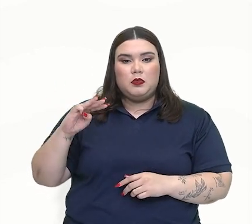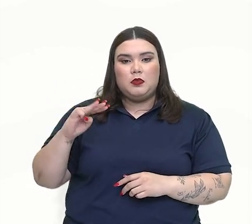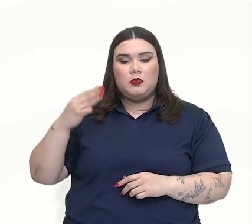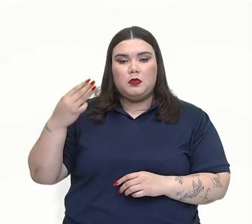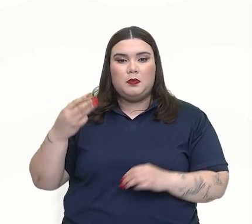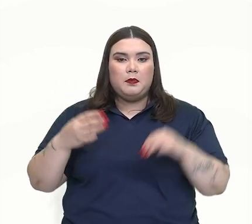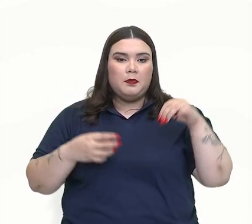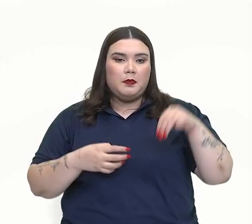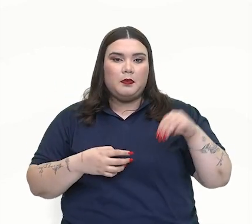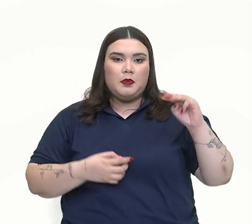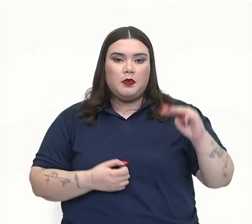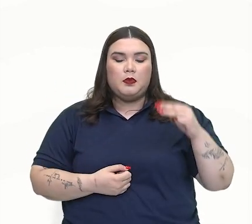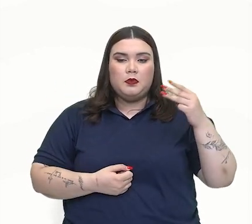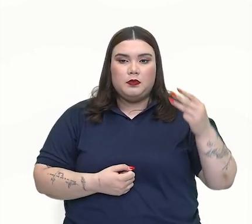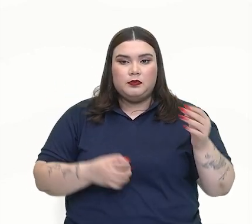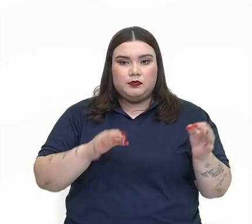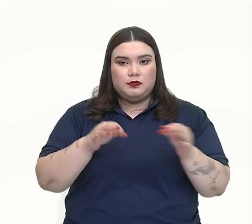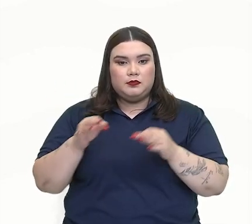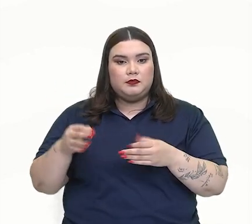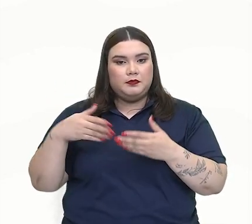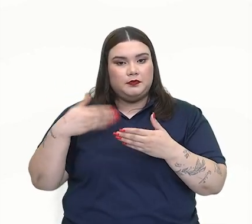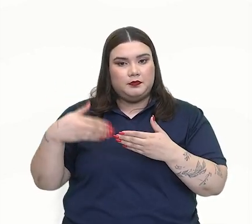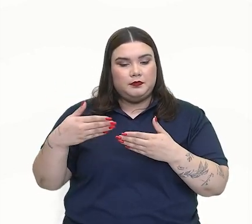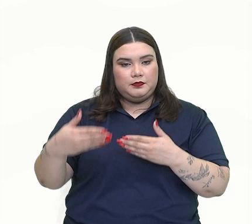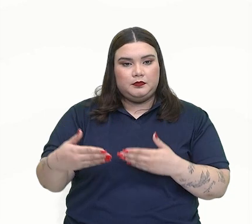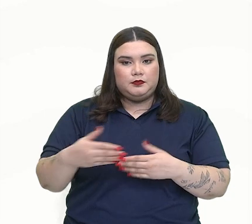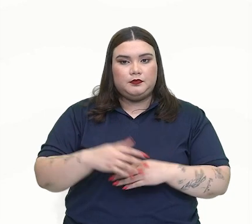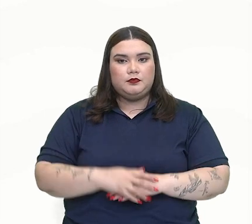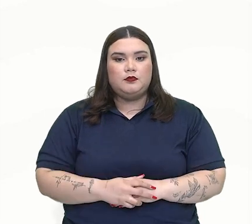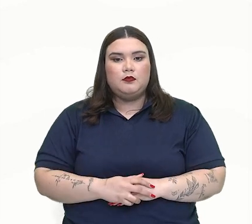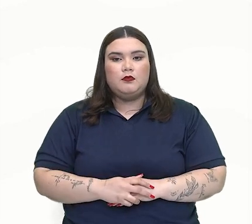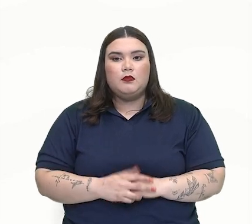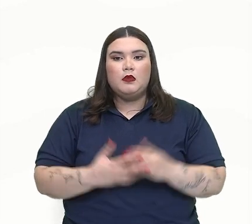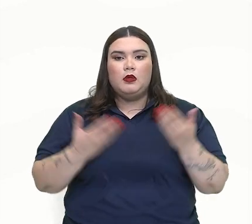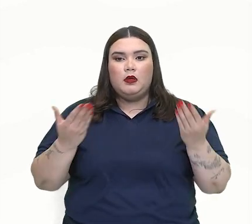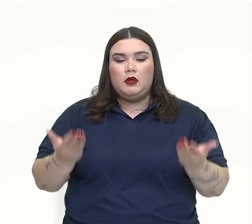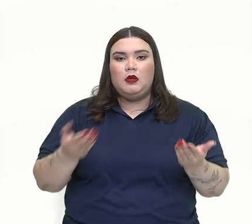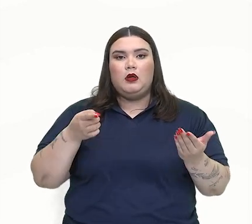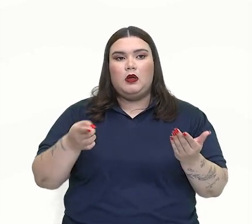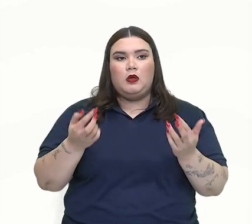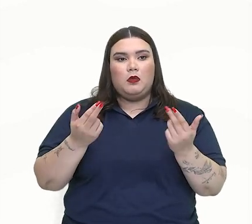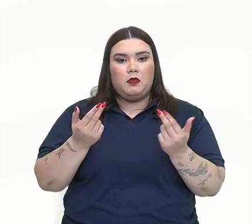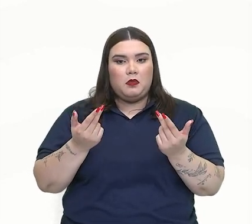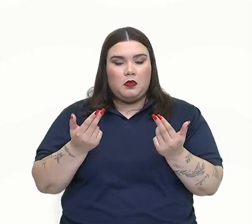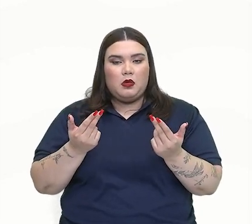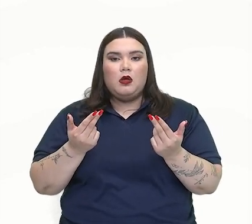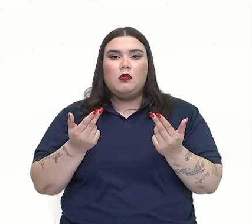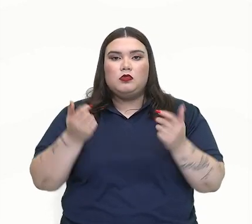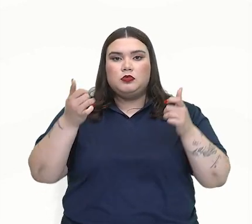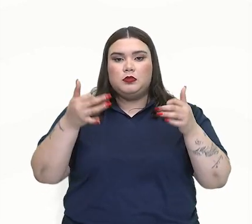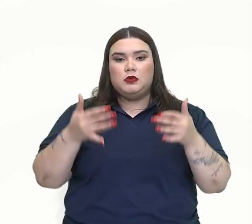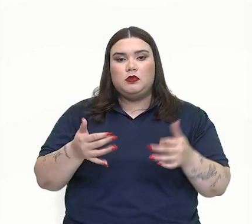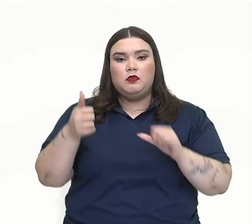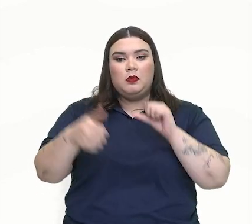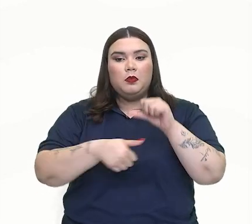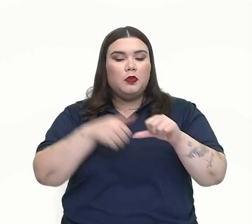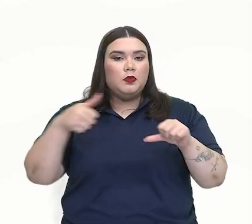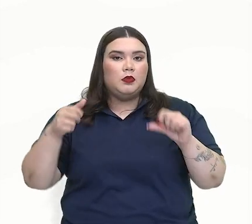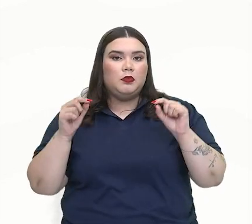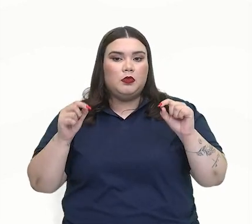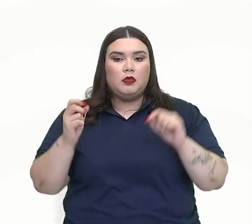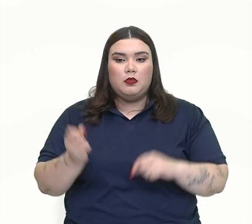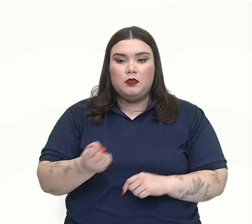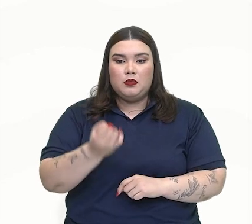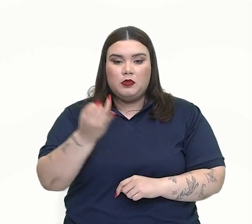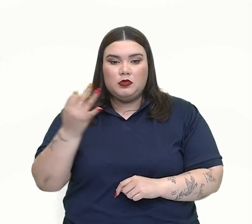metro cúbico, tá? E assim por diante. Então, é a mesma ideia. O que vai mudar é a quantidade